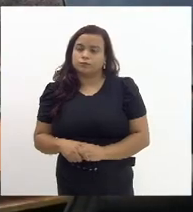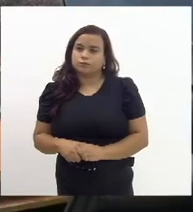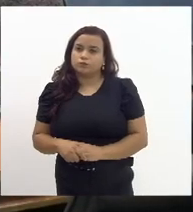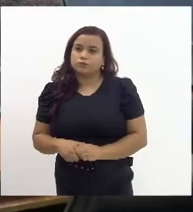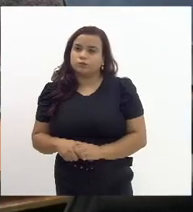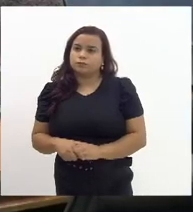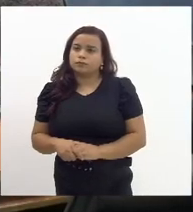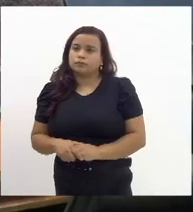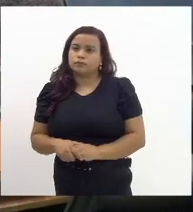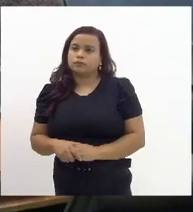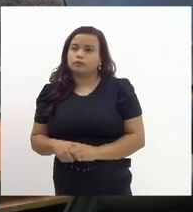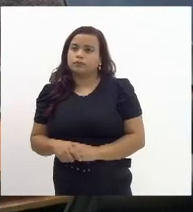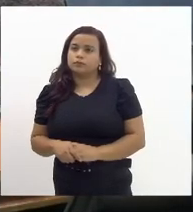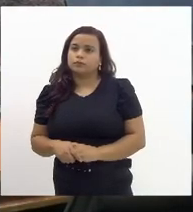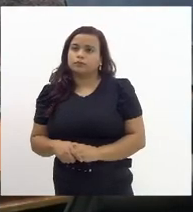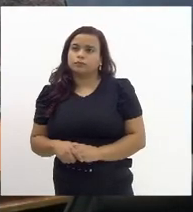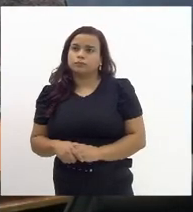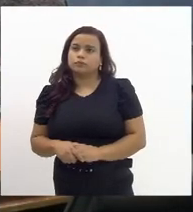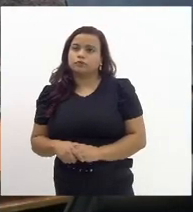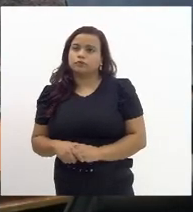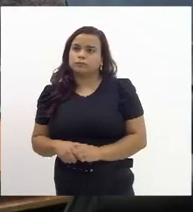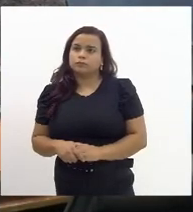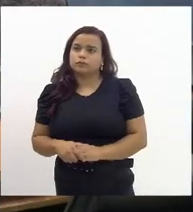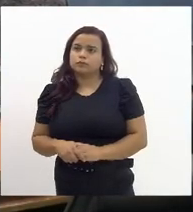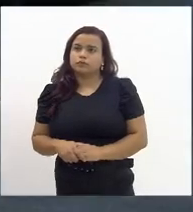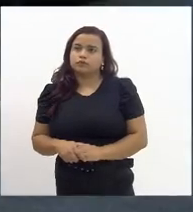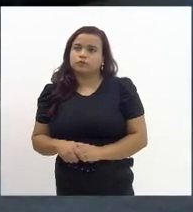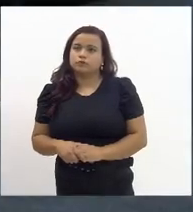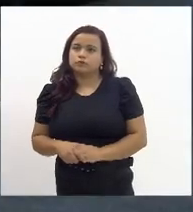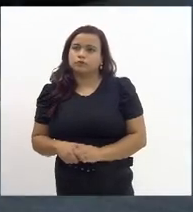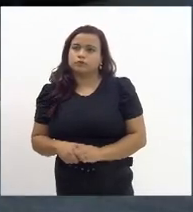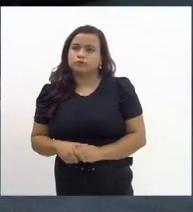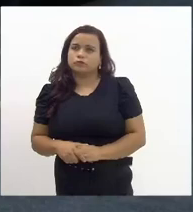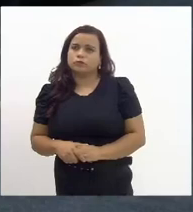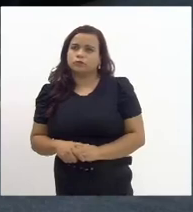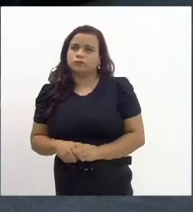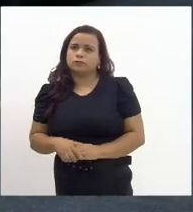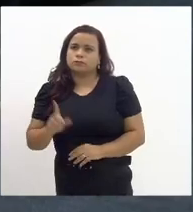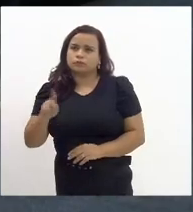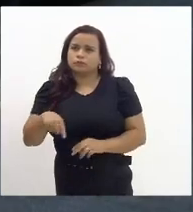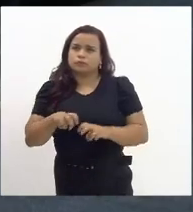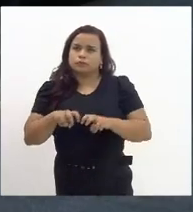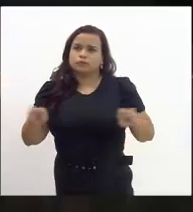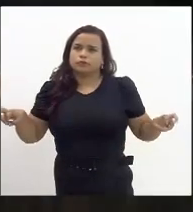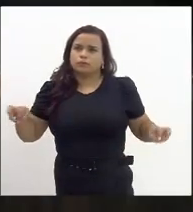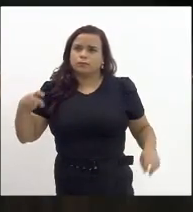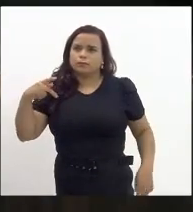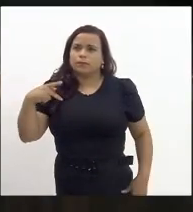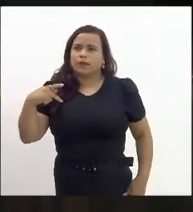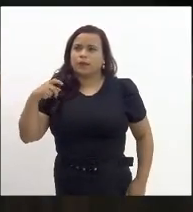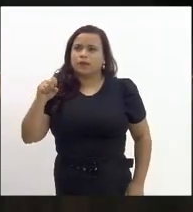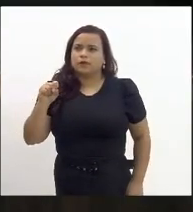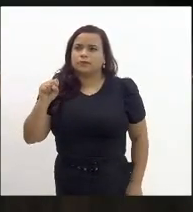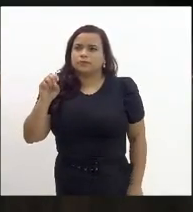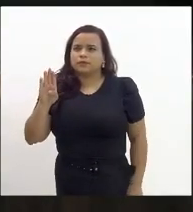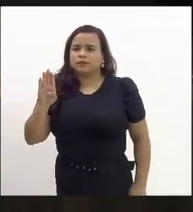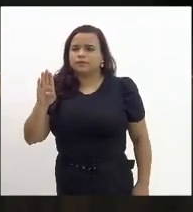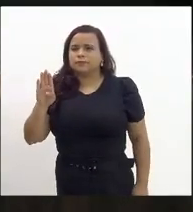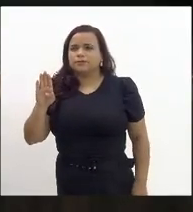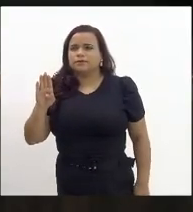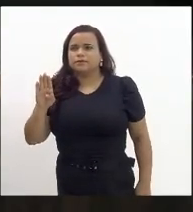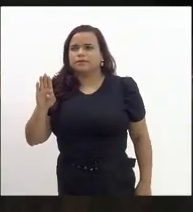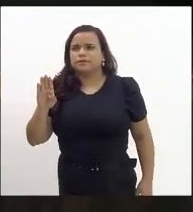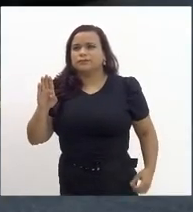Também abstenção. Retificado, ainda não estou habituado, pela bancada do PSB. Ex-PT, Valdec Carneiro,